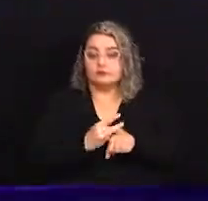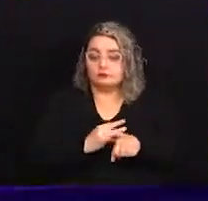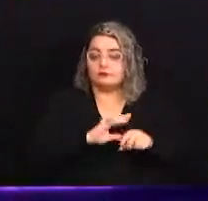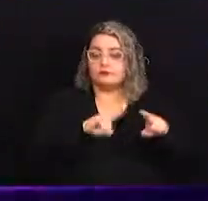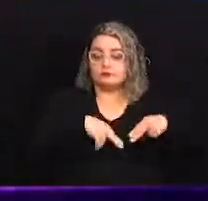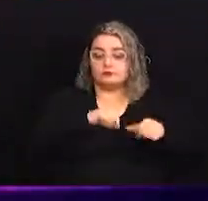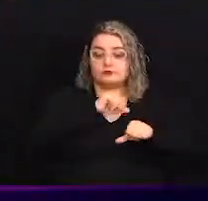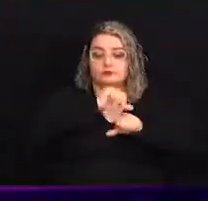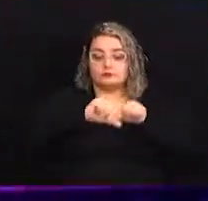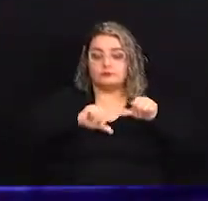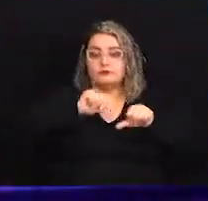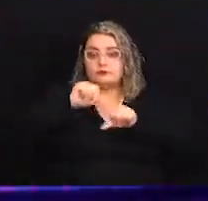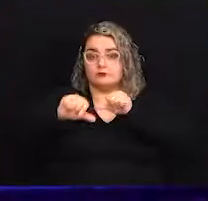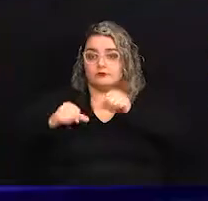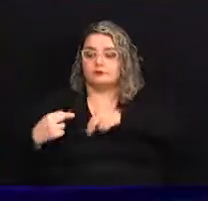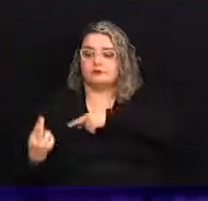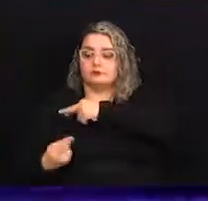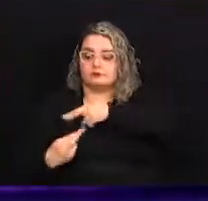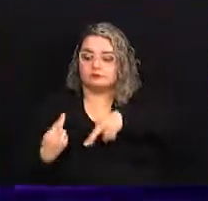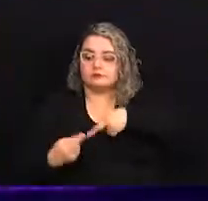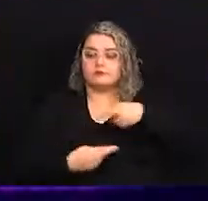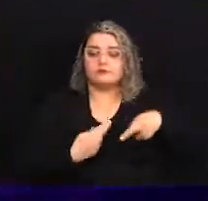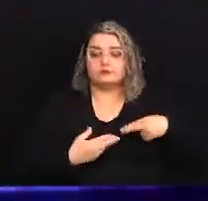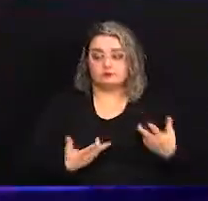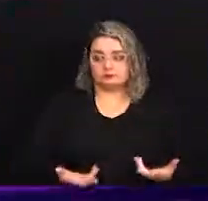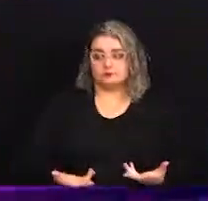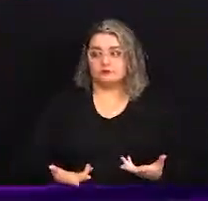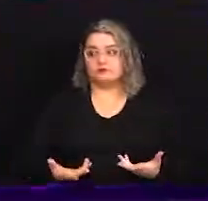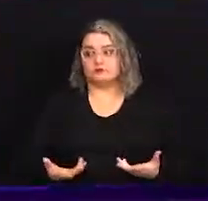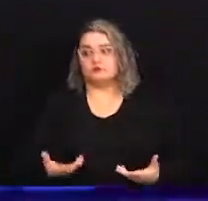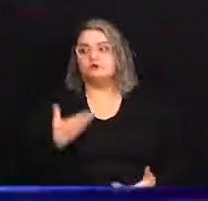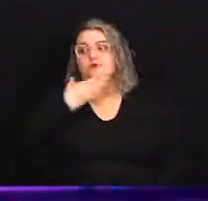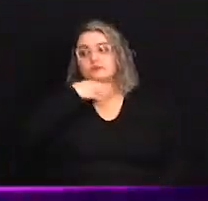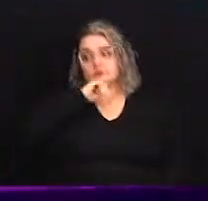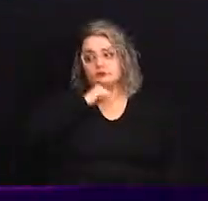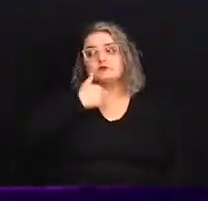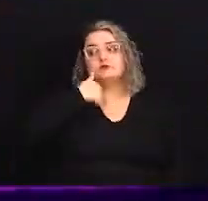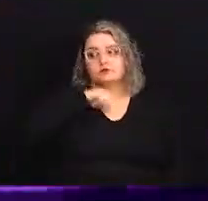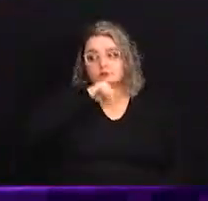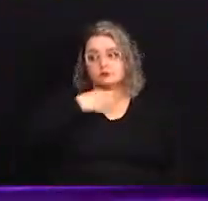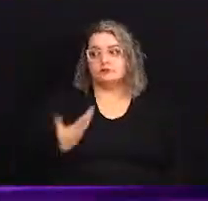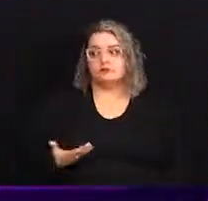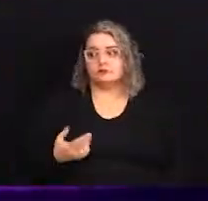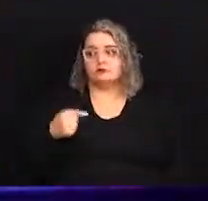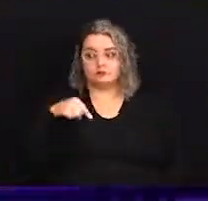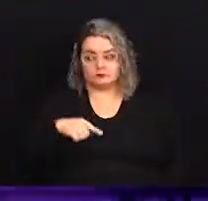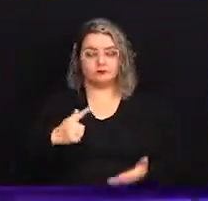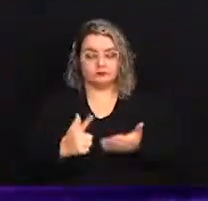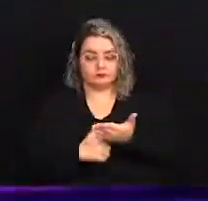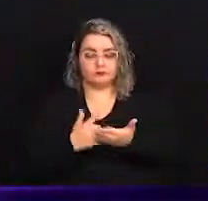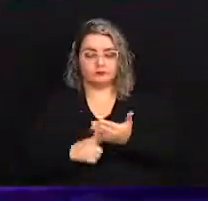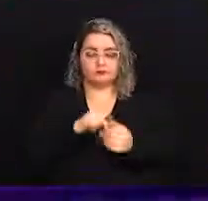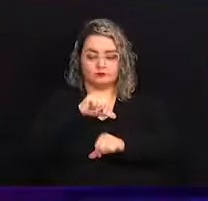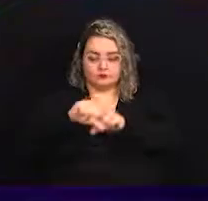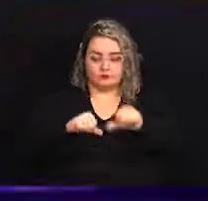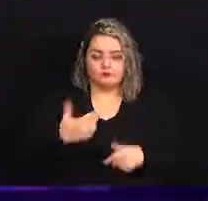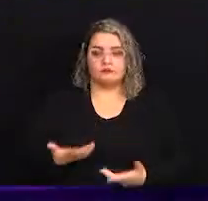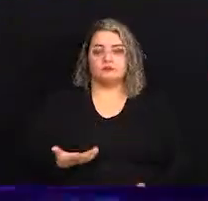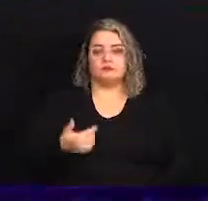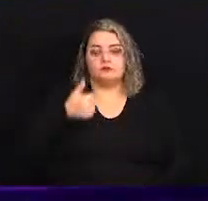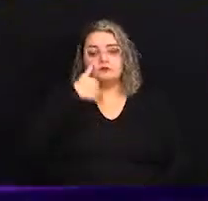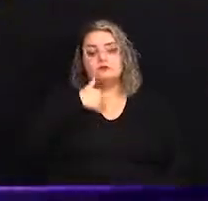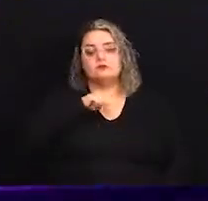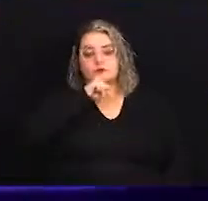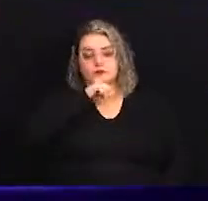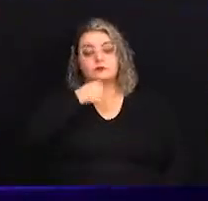fala bastante disso, a transformação das relações, especialmente em casa, a transformação de pais e filhos. Esse livro especificamente fala da transformação da